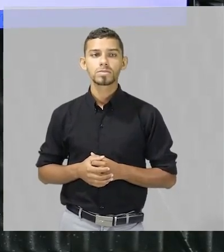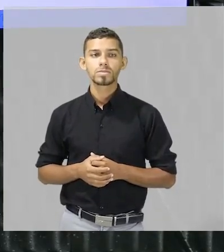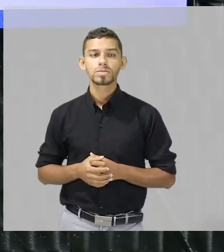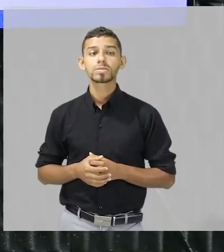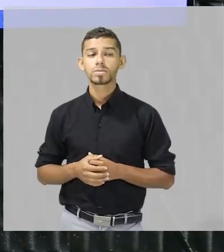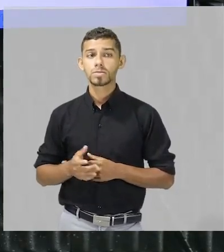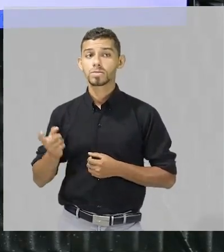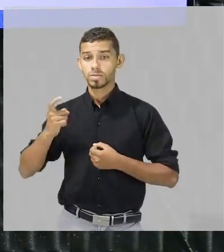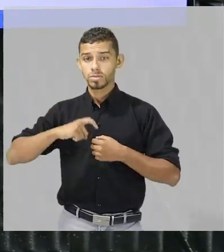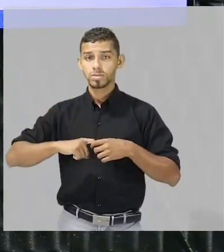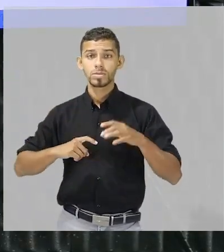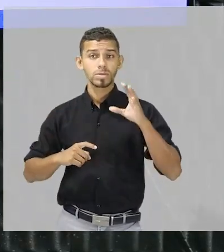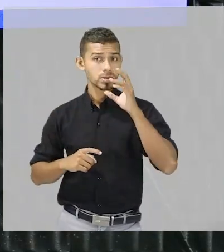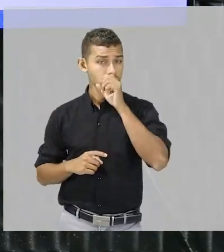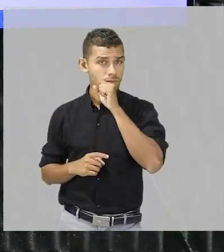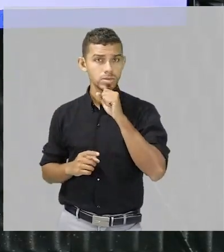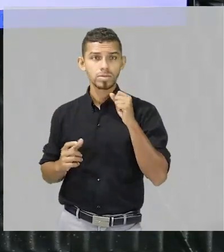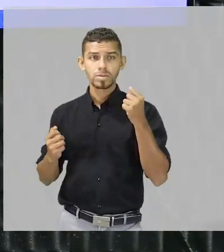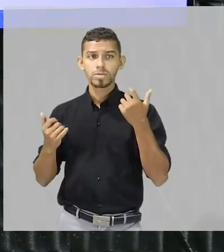aqui rapidinho,